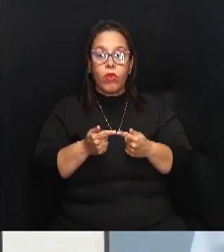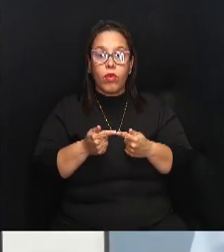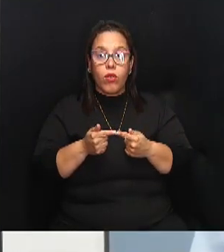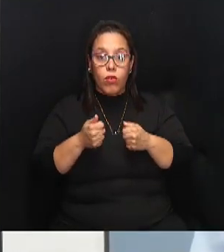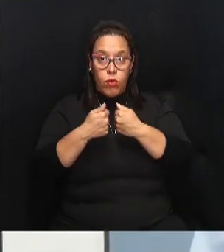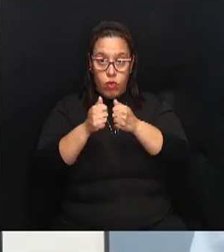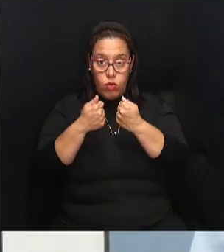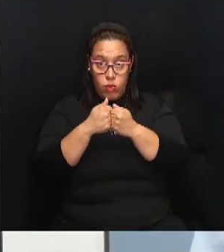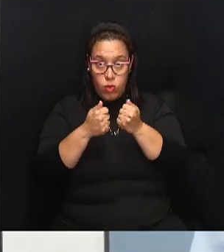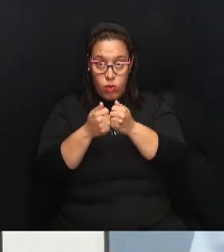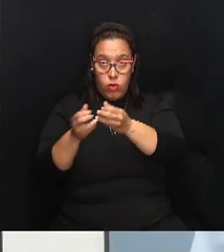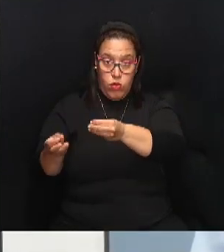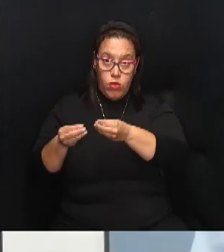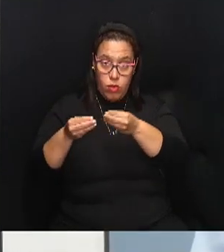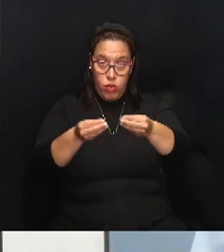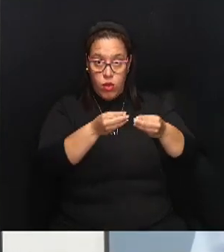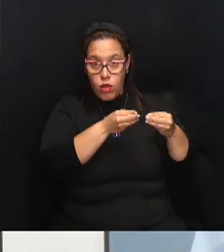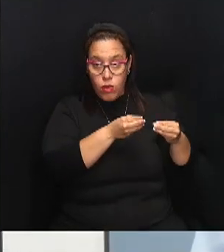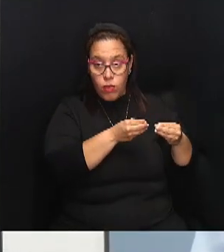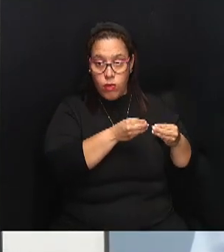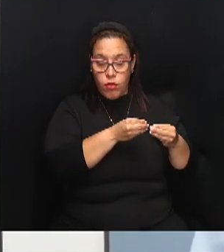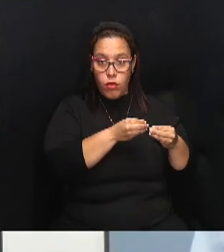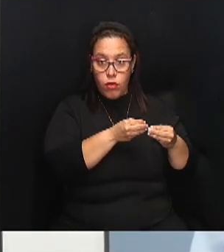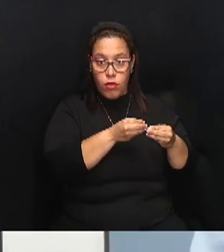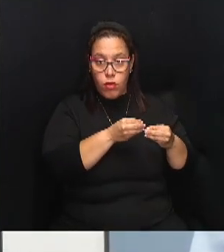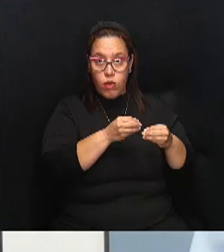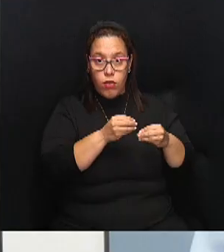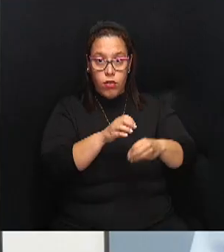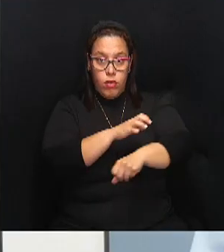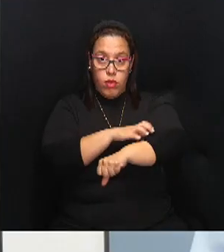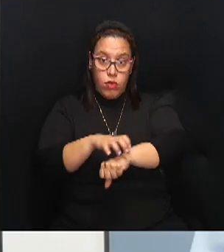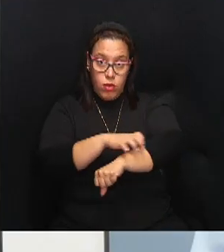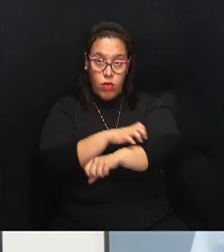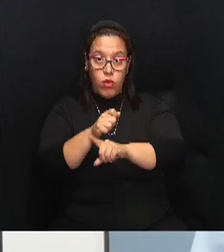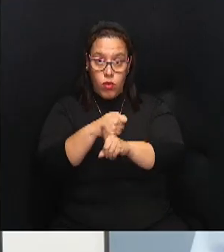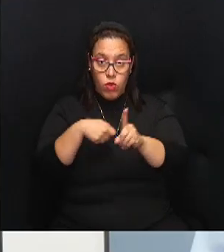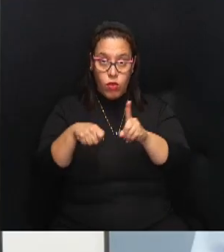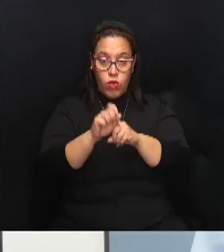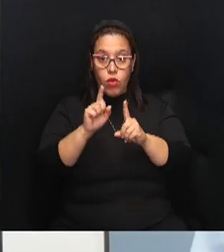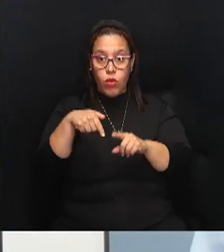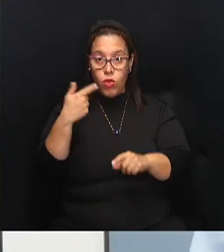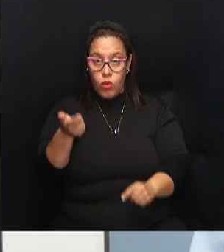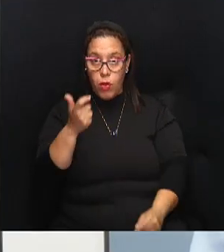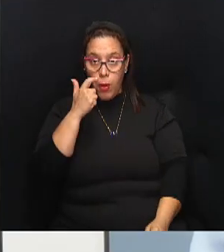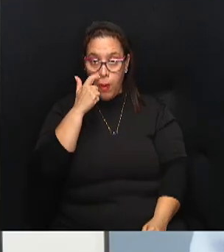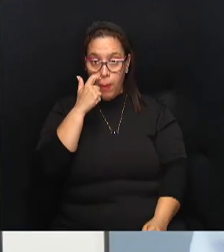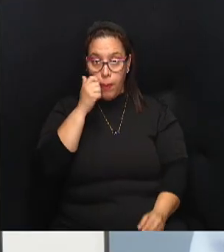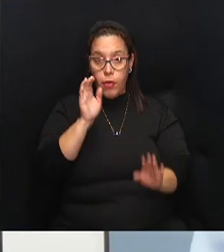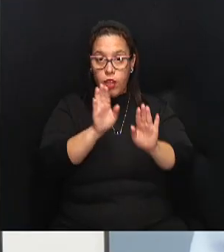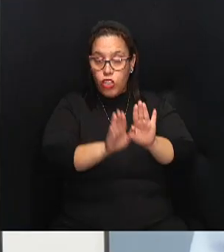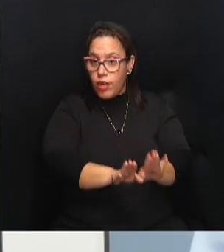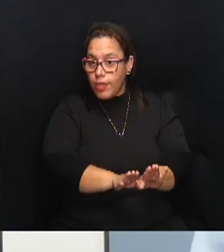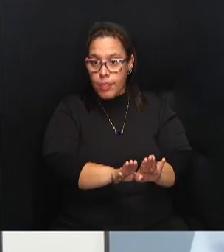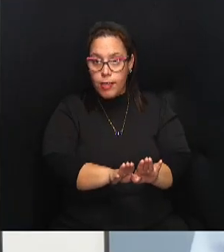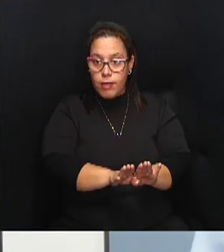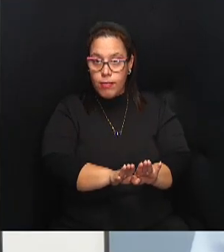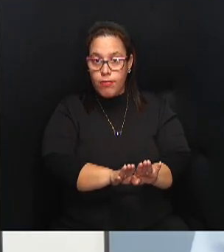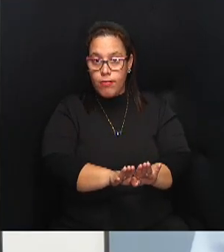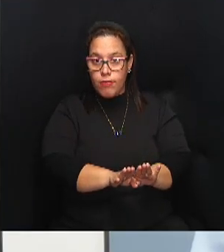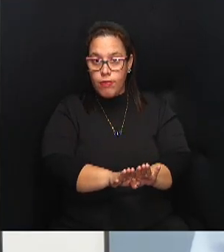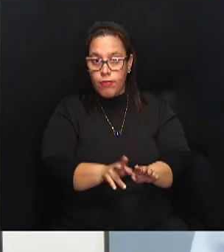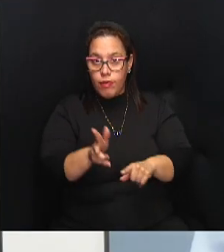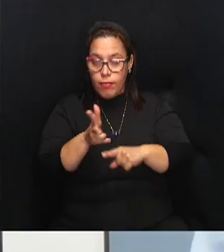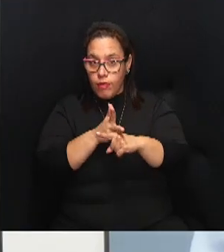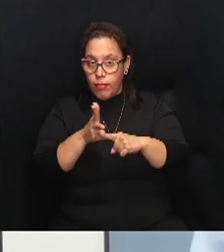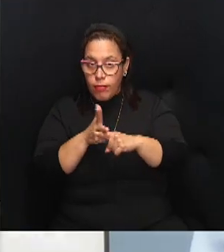ônibus, né, trazer moradores, né, fazer higienização social de outra cidade e deixar eles aqui? Vamos usar as nossas câmeras